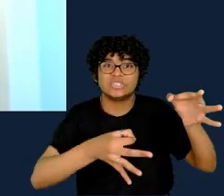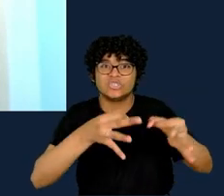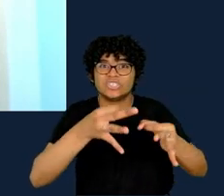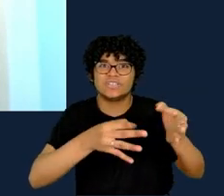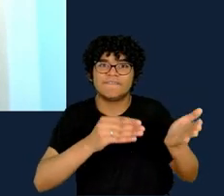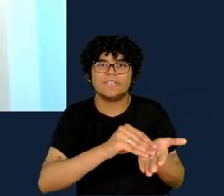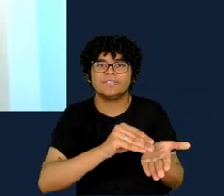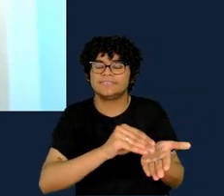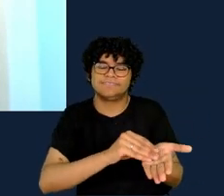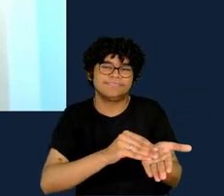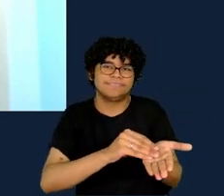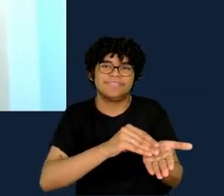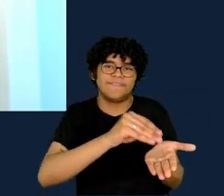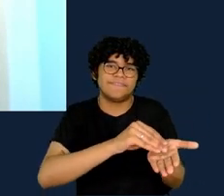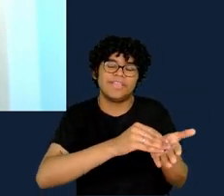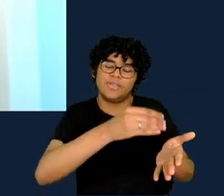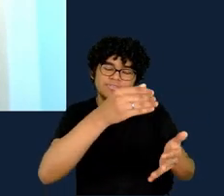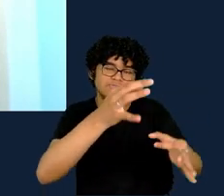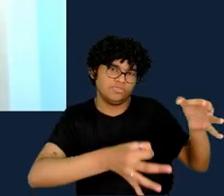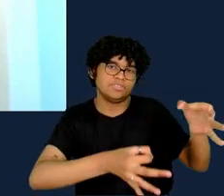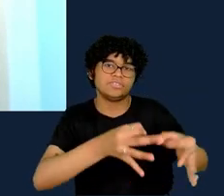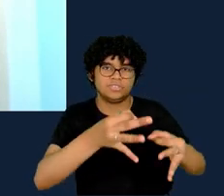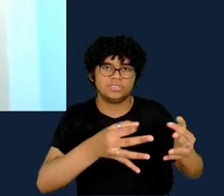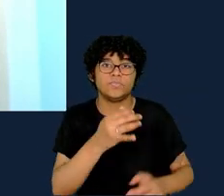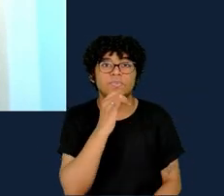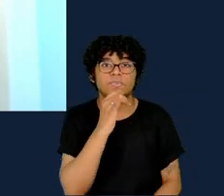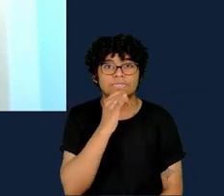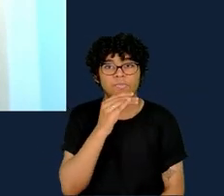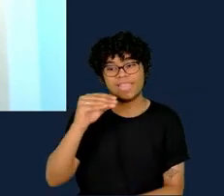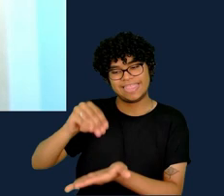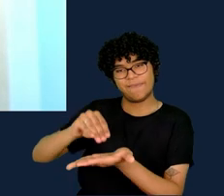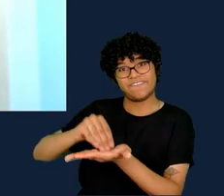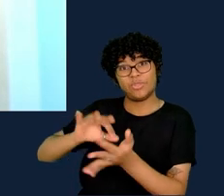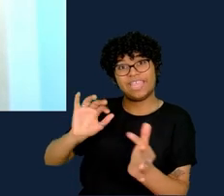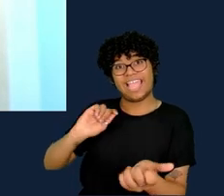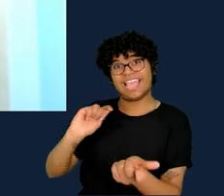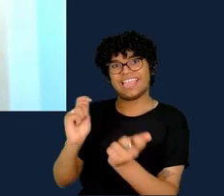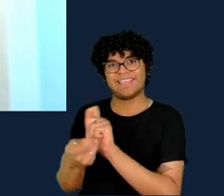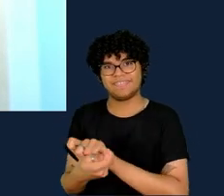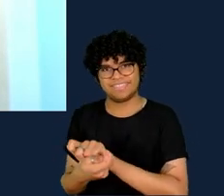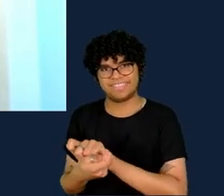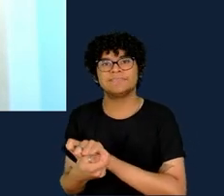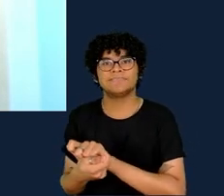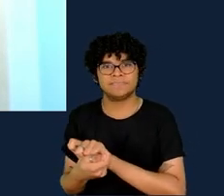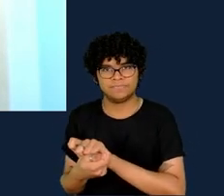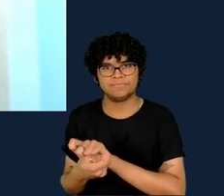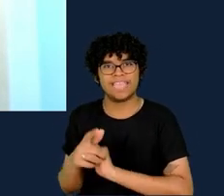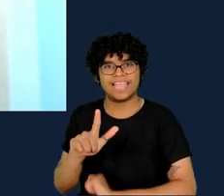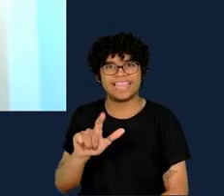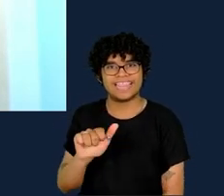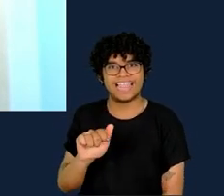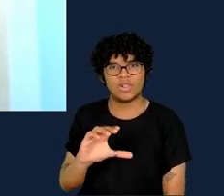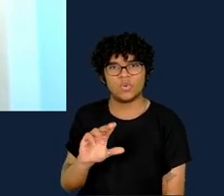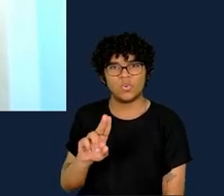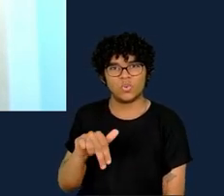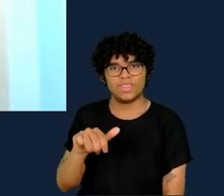fico pensando o que a gente chama da lacuna da adaptação. Muito da finança,